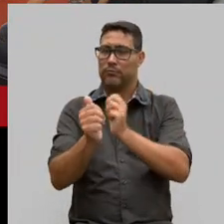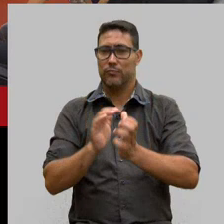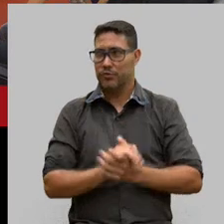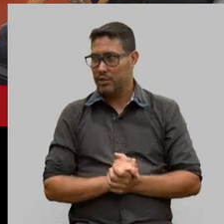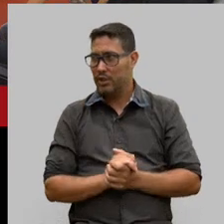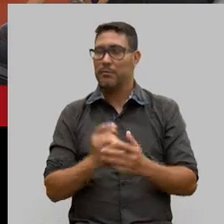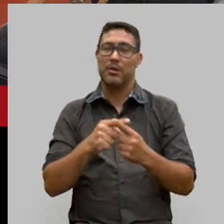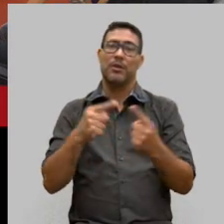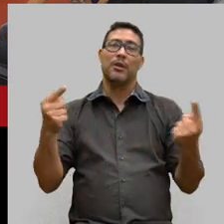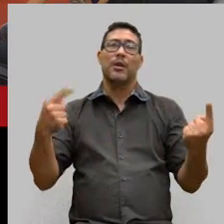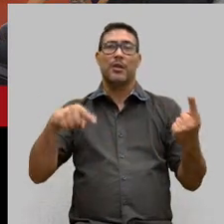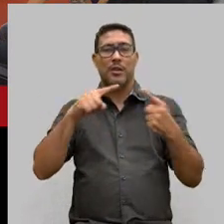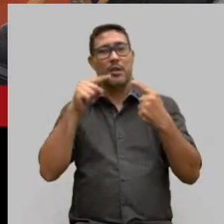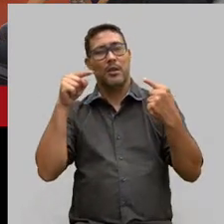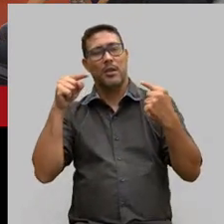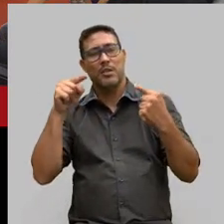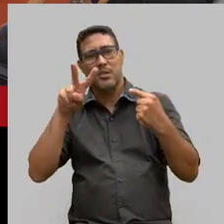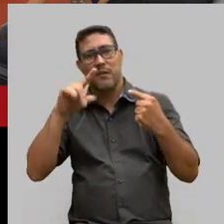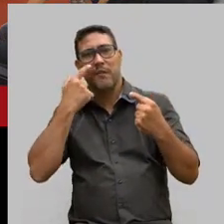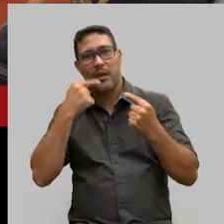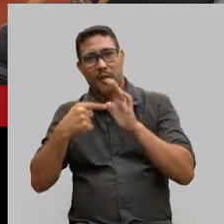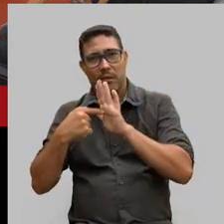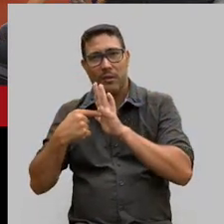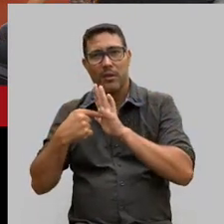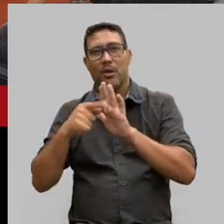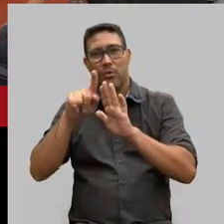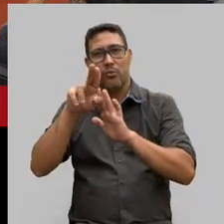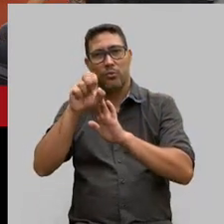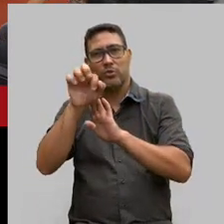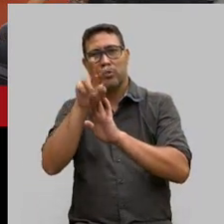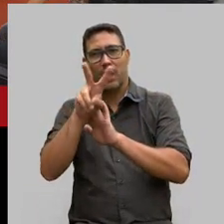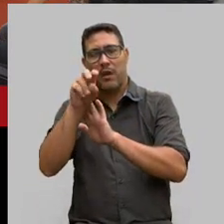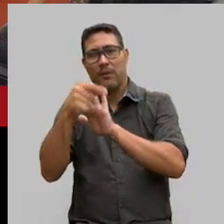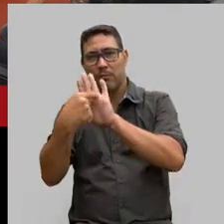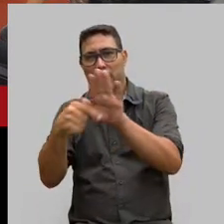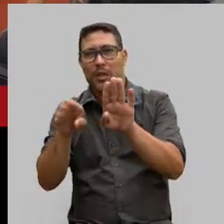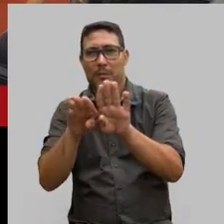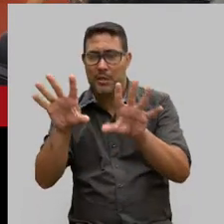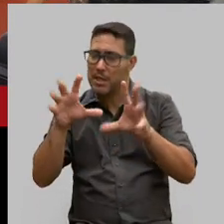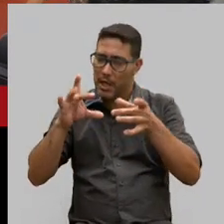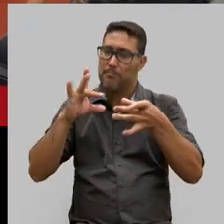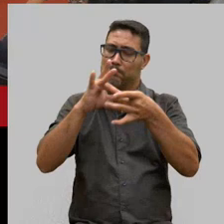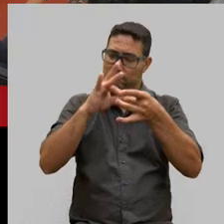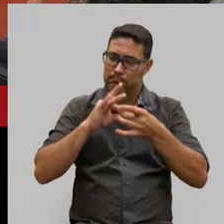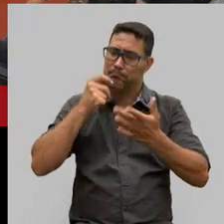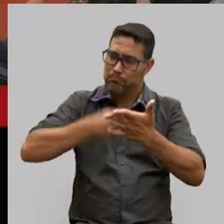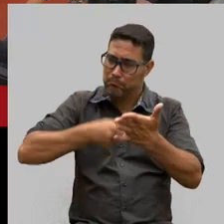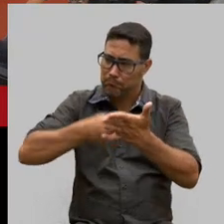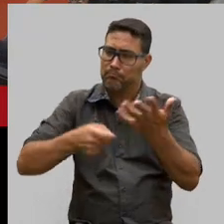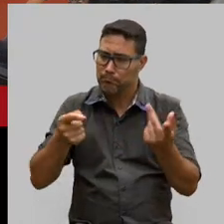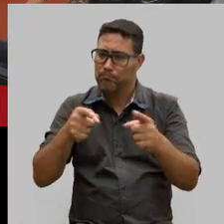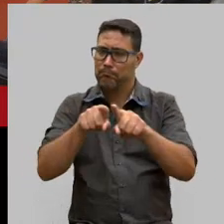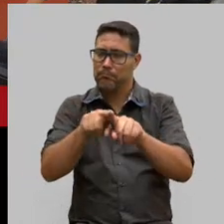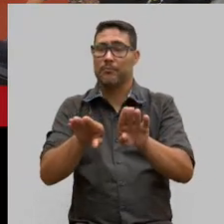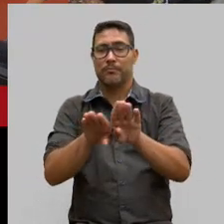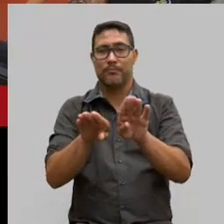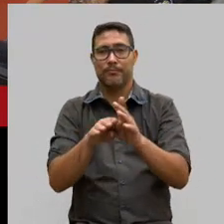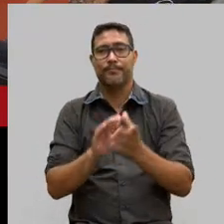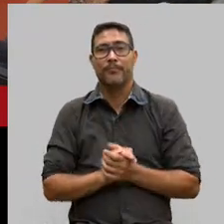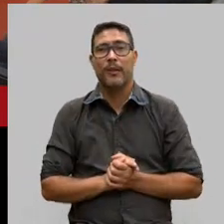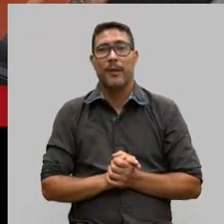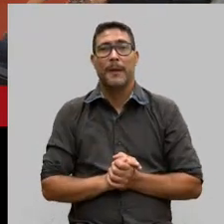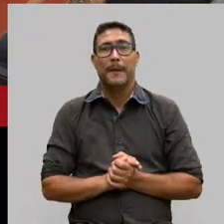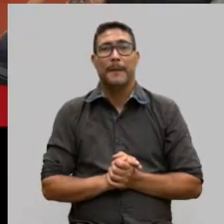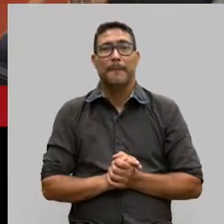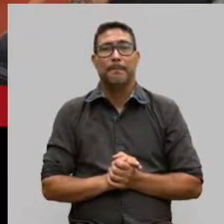com relação ao autismo nós vamos ouvir o Gustavo também é um parceiro também na na causa quem quem que eu deixei de cumprimentar aqui quem mais